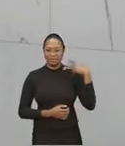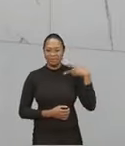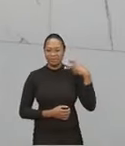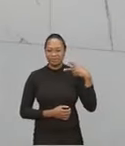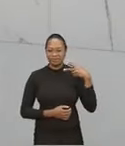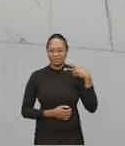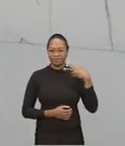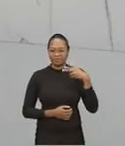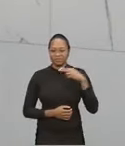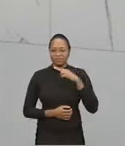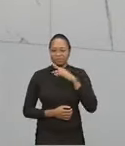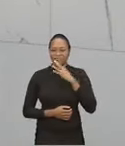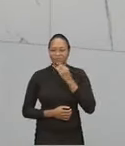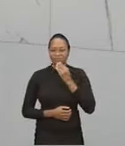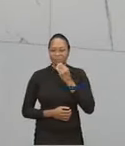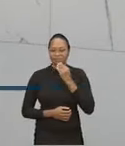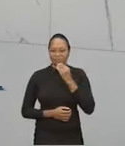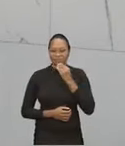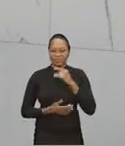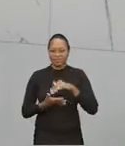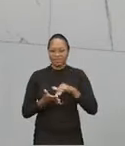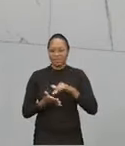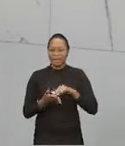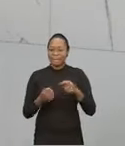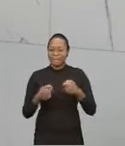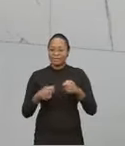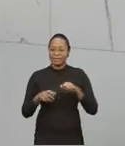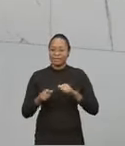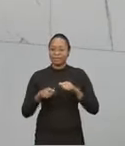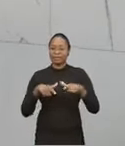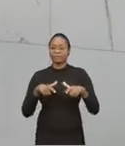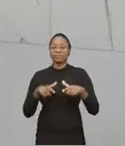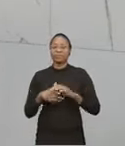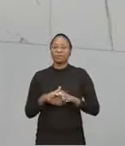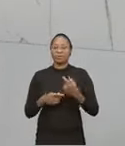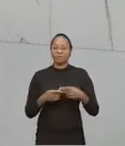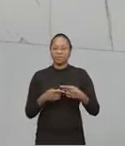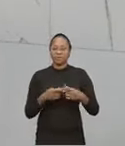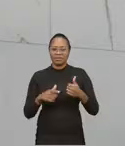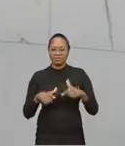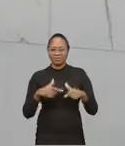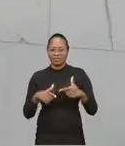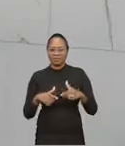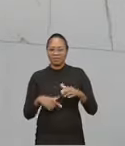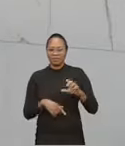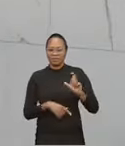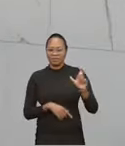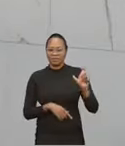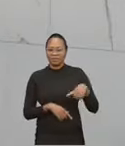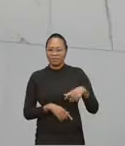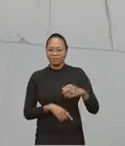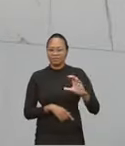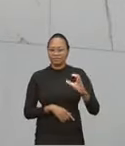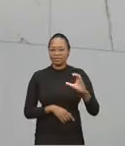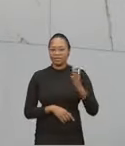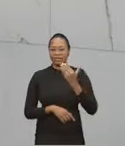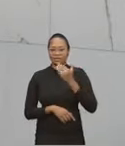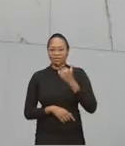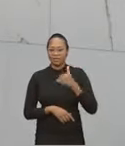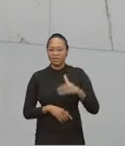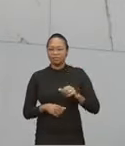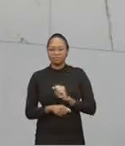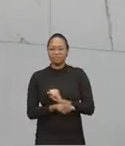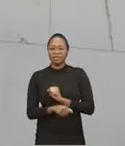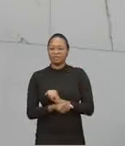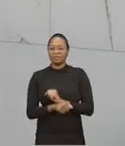a fiscalização da secretaria tem que ser mais ativa, porque assim, os trabalhadores, o cartão de crédito, a dívida, a comida, a barriga, não